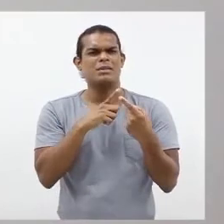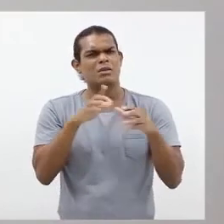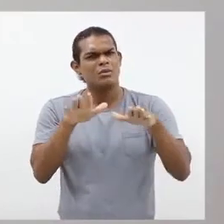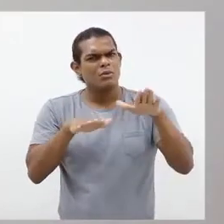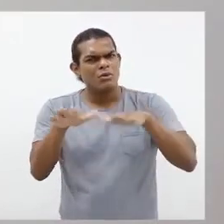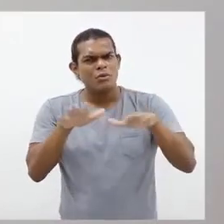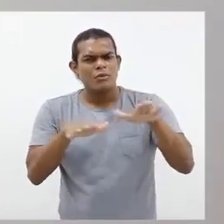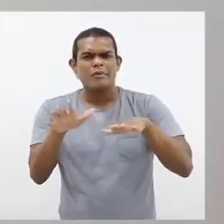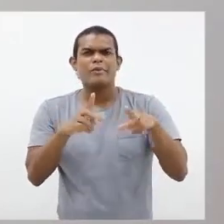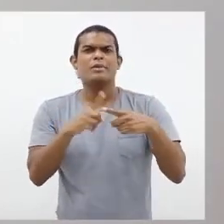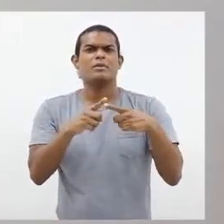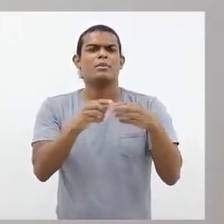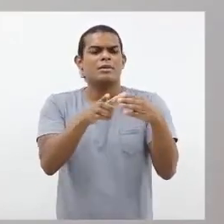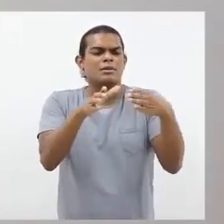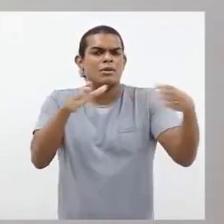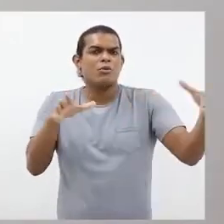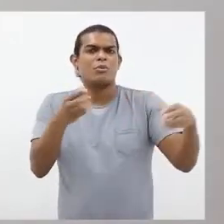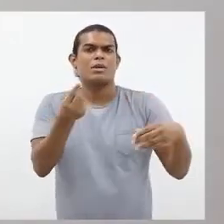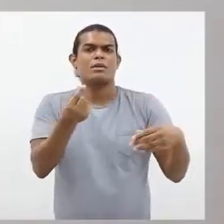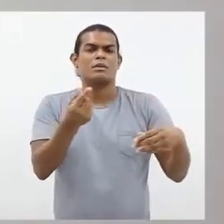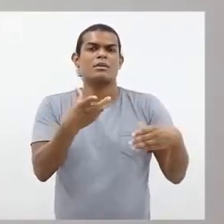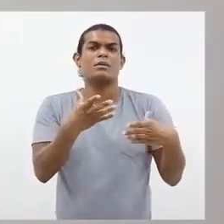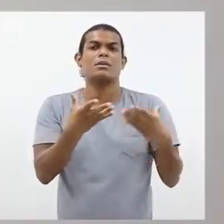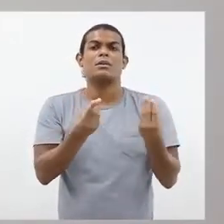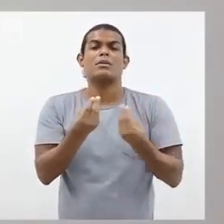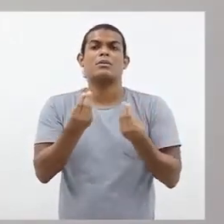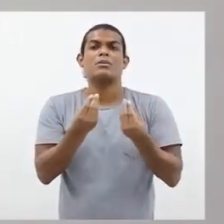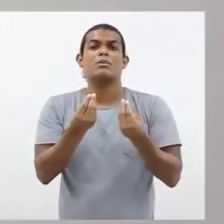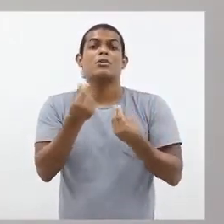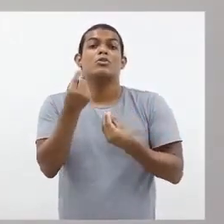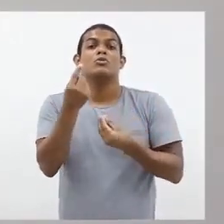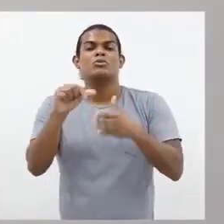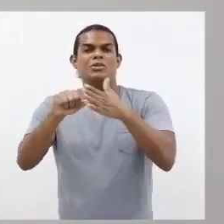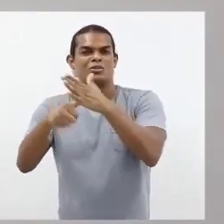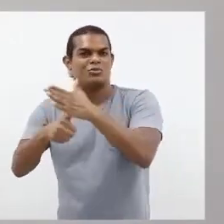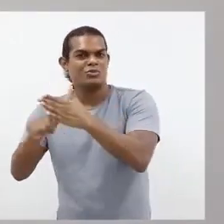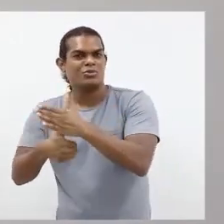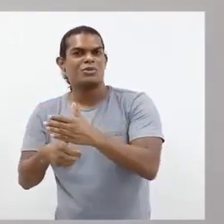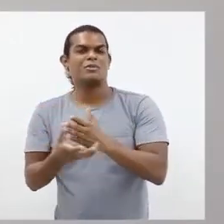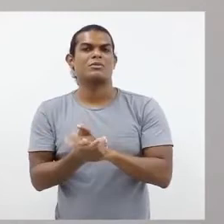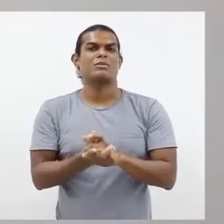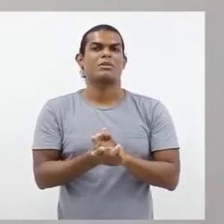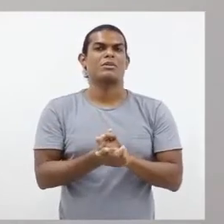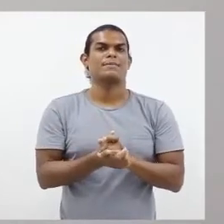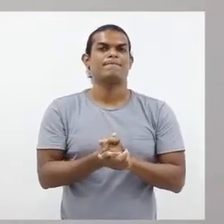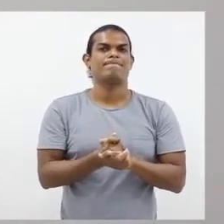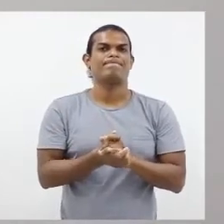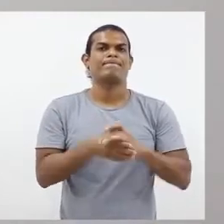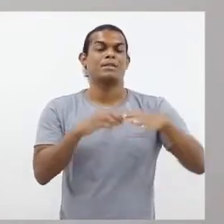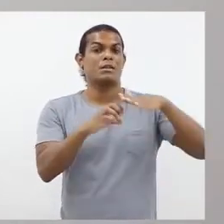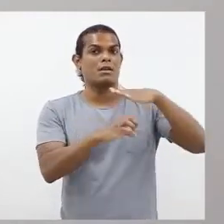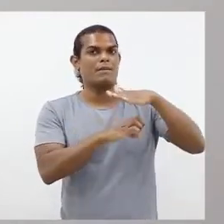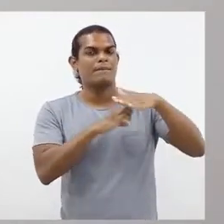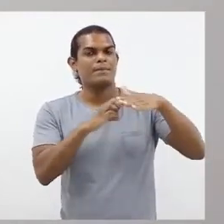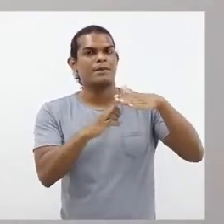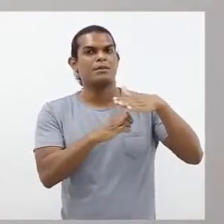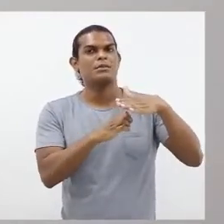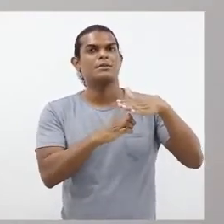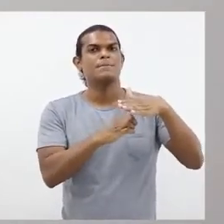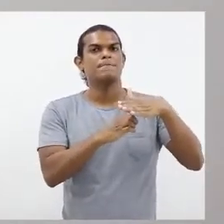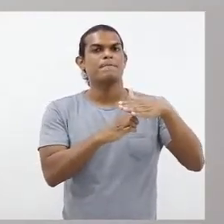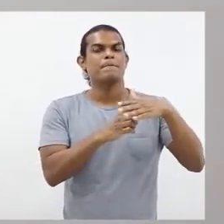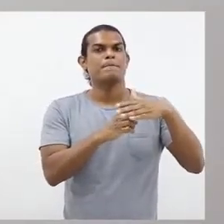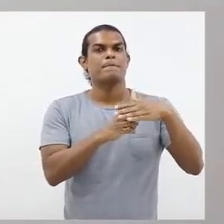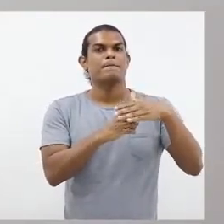esse aumento de benefício econômico, que é o dinheiro do sócio. A empresa não existe até que o sócio